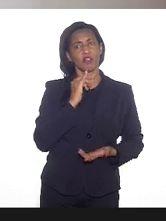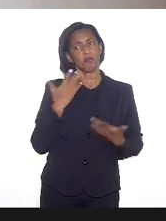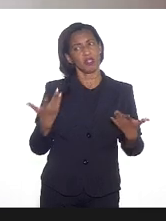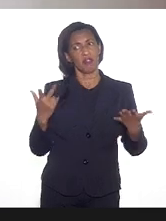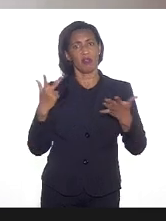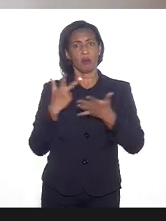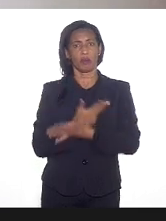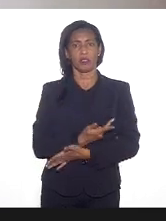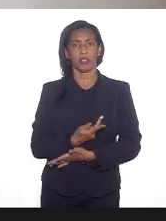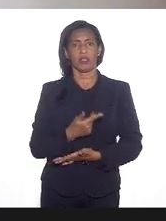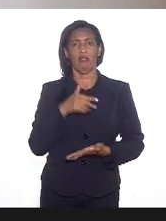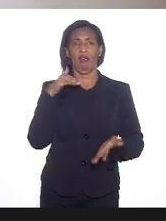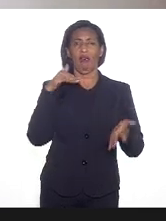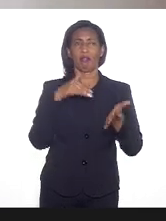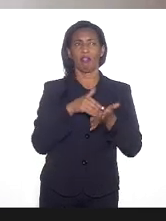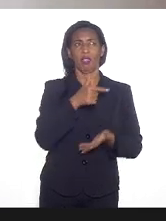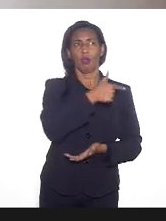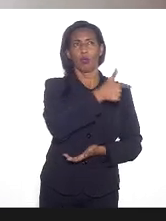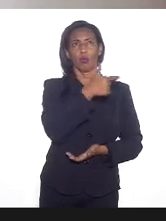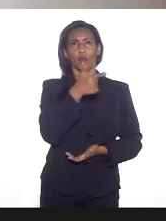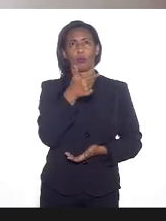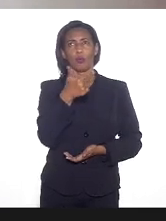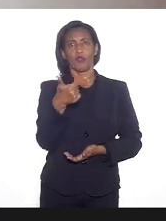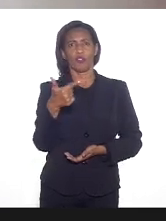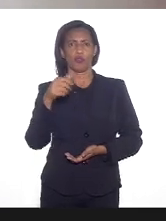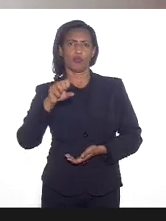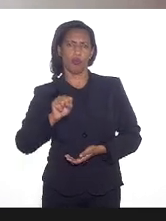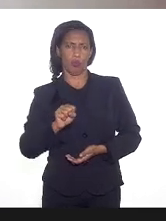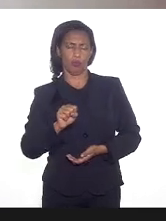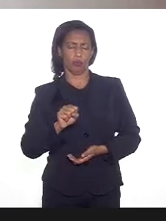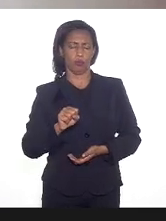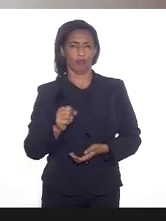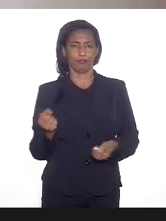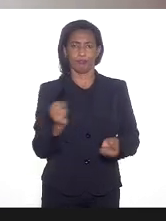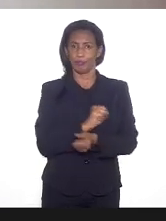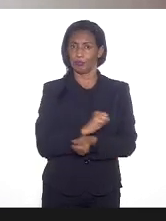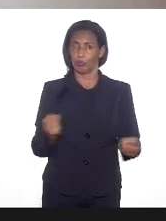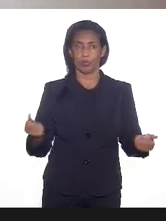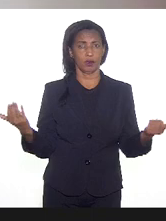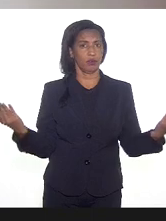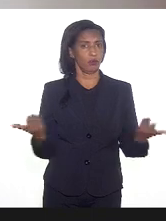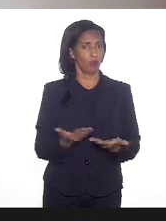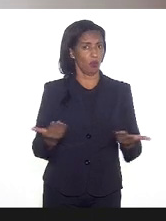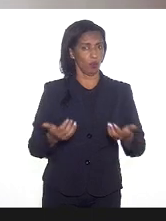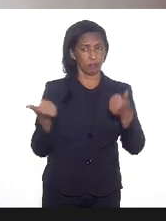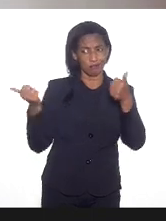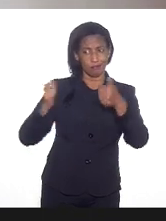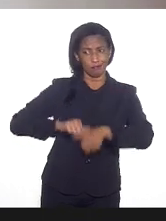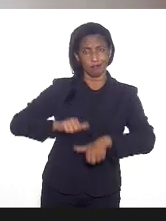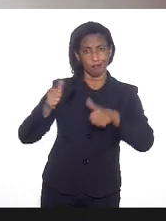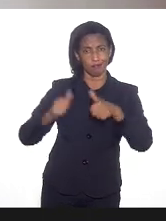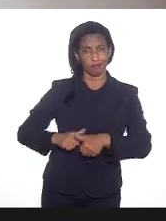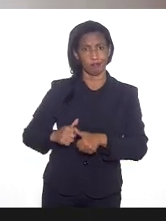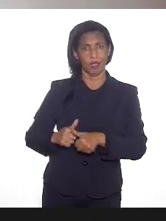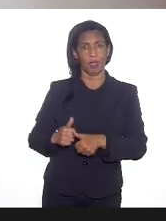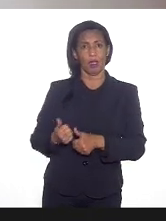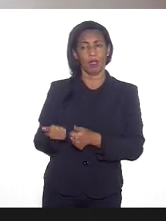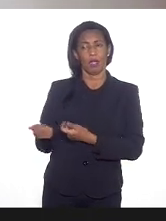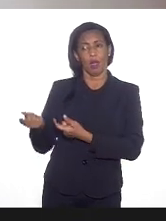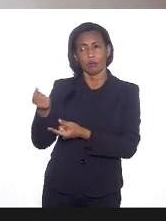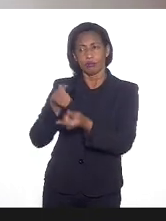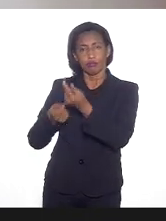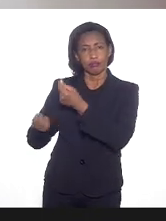ano de 2028. Então, é impossível hoje se analisar a condição financeira do Estado do Rio de